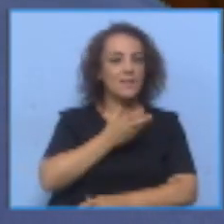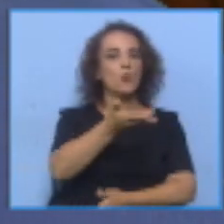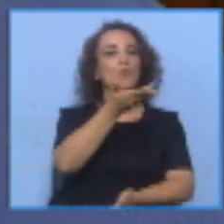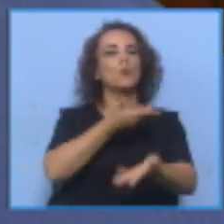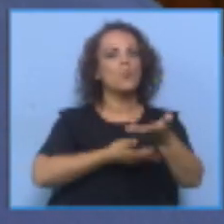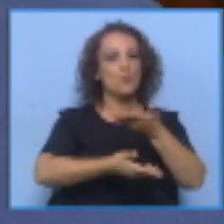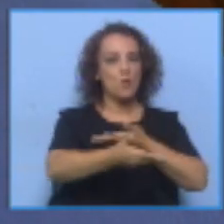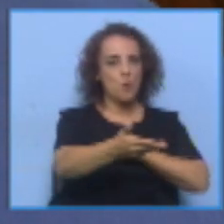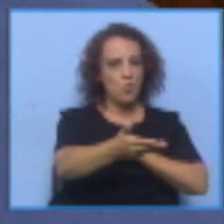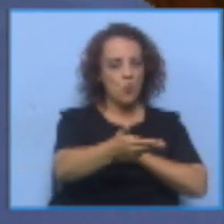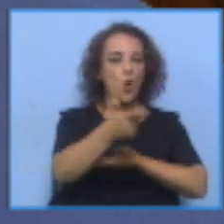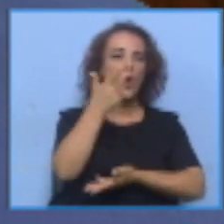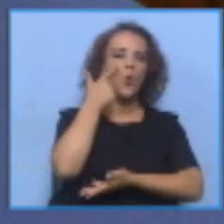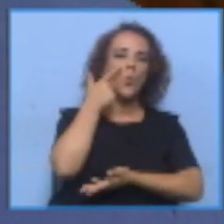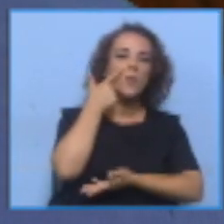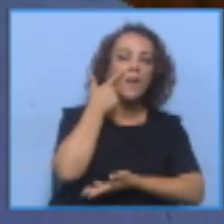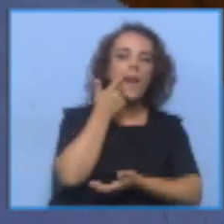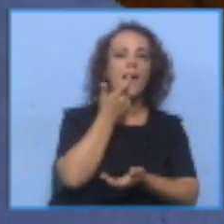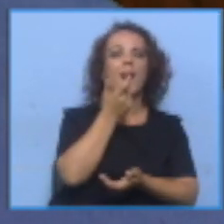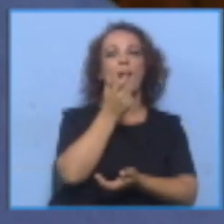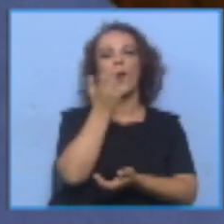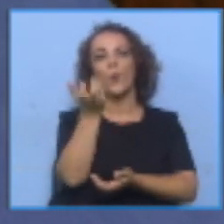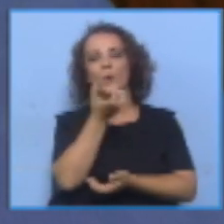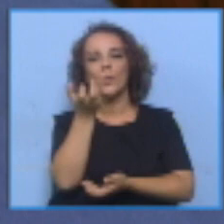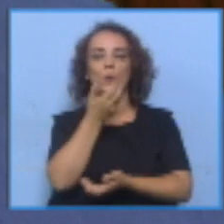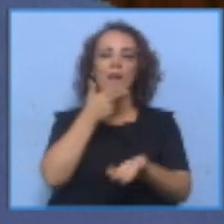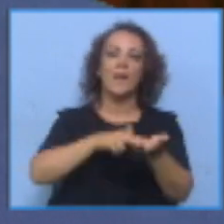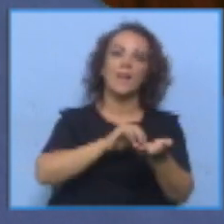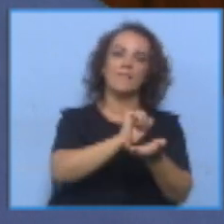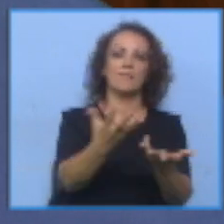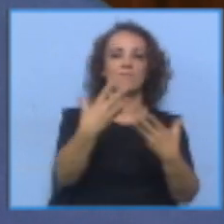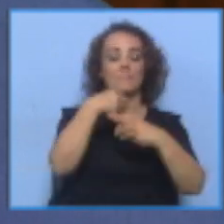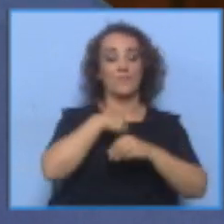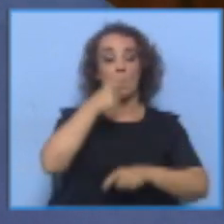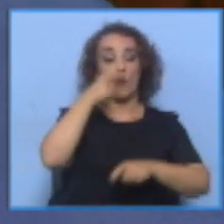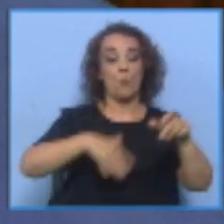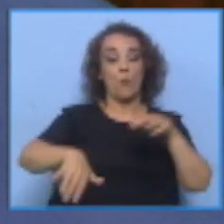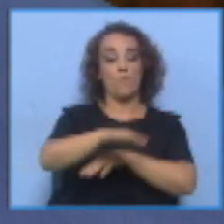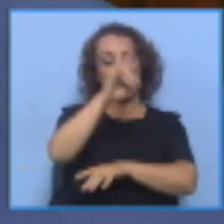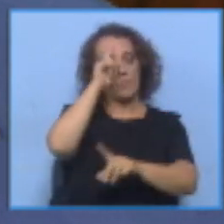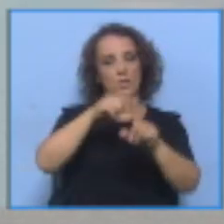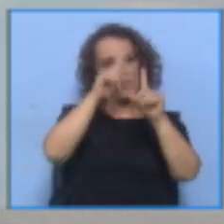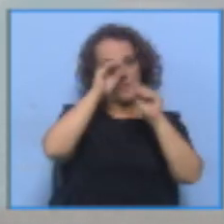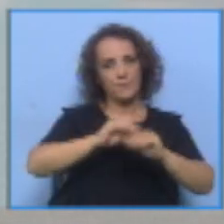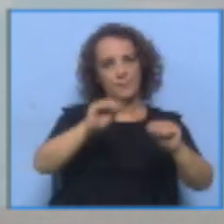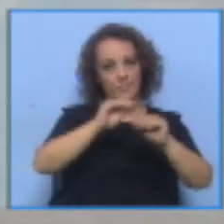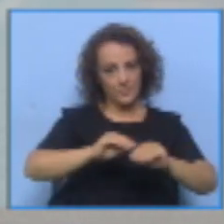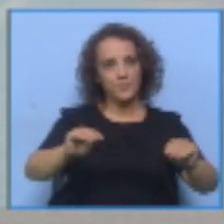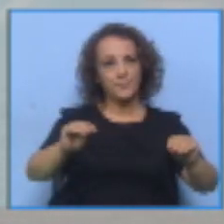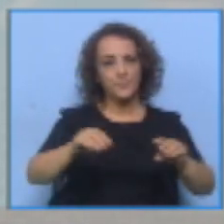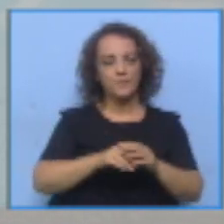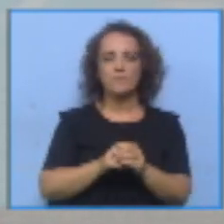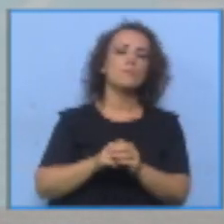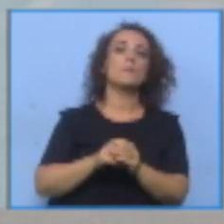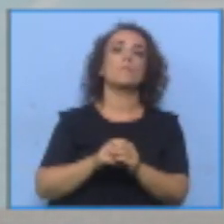recíproca, que se vai conhecendo um pouquinho da cultura e da realidade desse povo que se quer evangelizar. Sabemos que, como diziam, e sabemos,